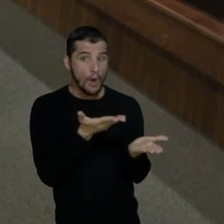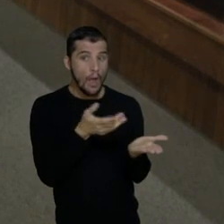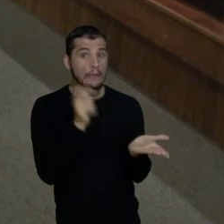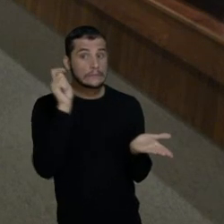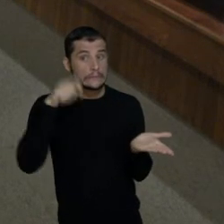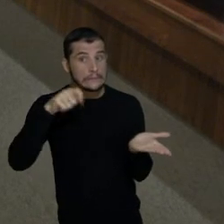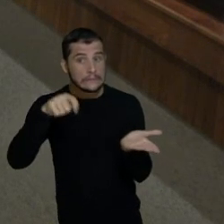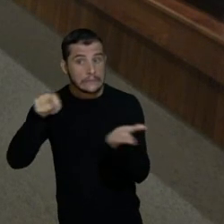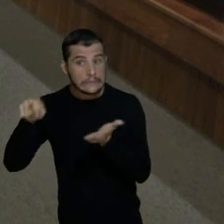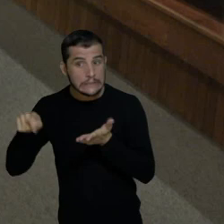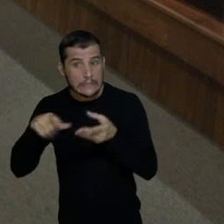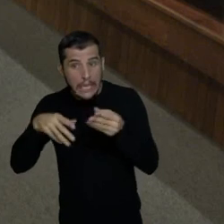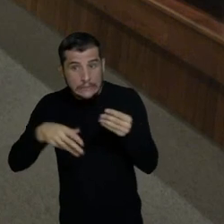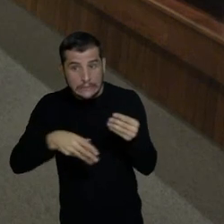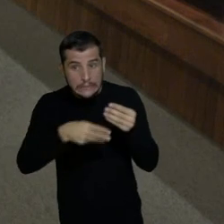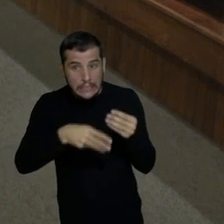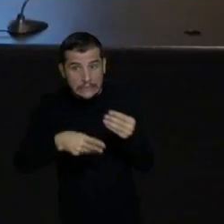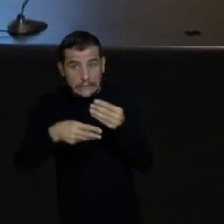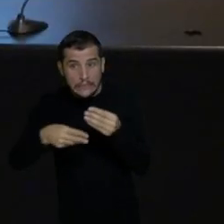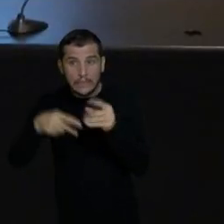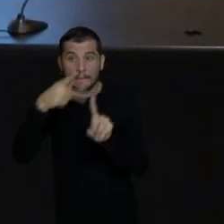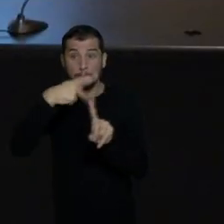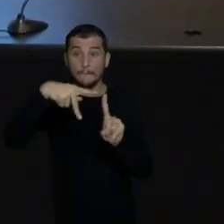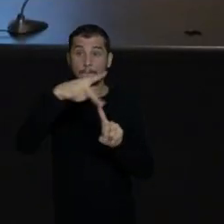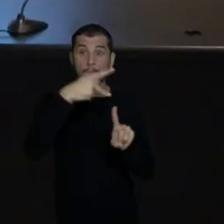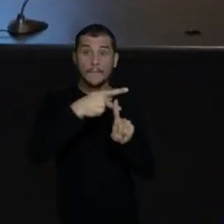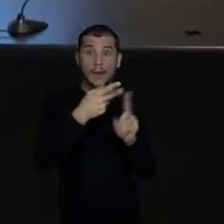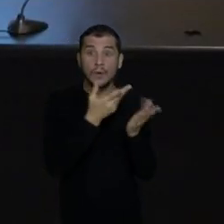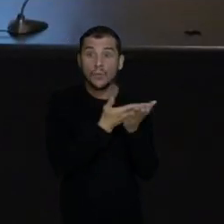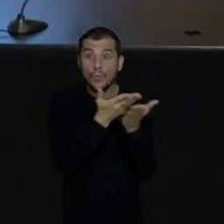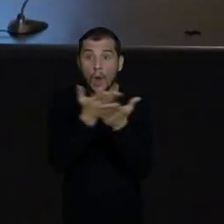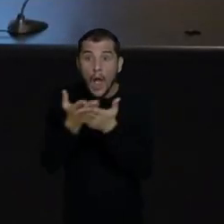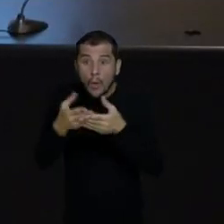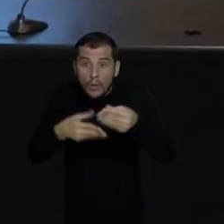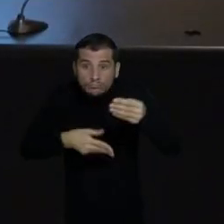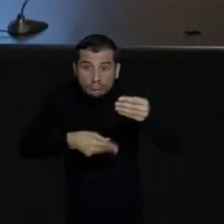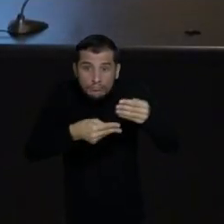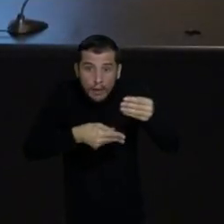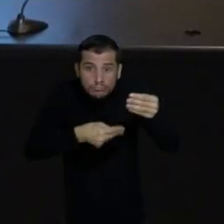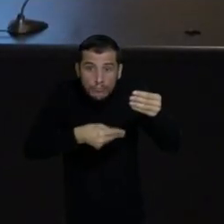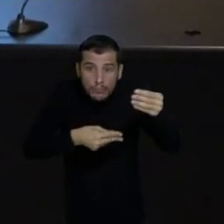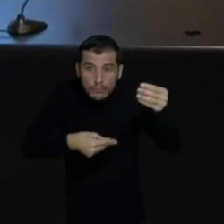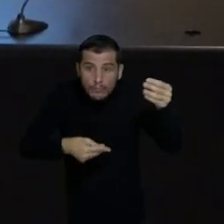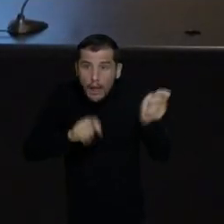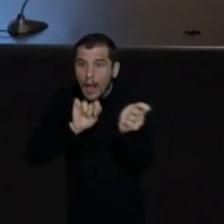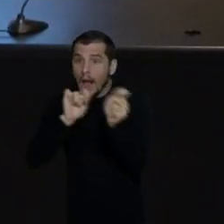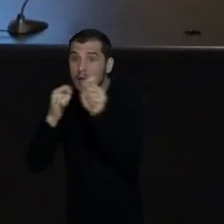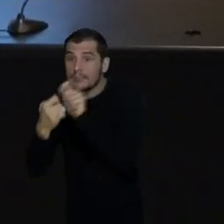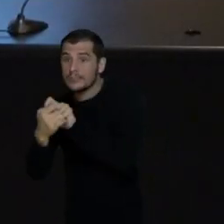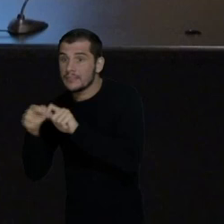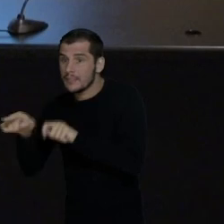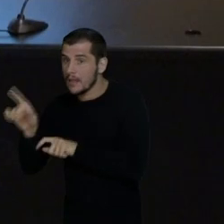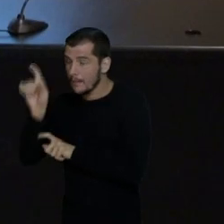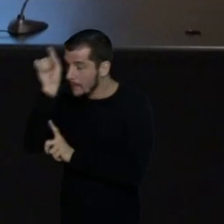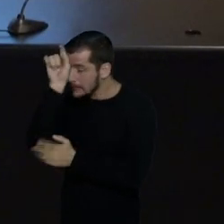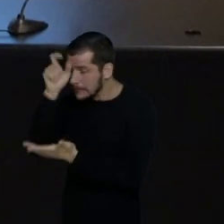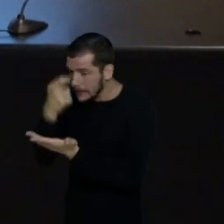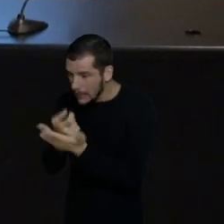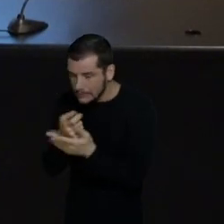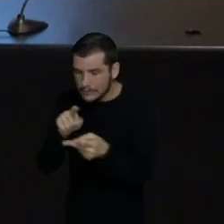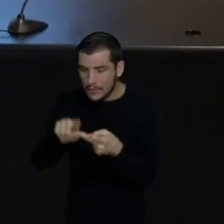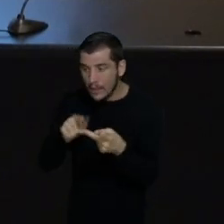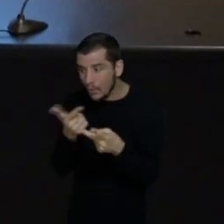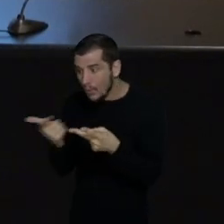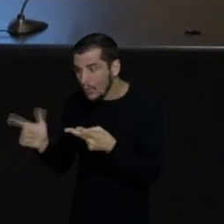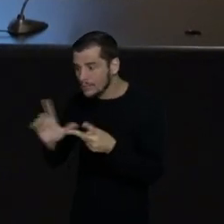puxadinho no meu plano de aula e eu faço uma adaptação pro meu aluno com dislexia faço uma outra adaptação pro meu aluno com